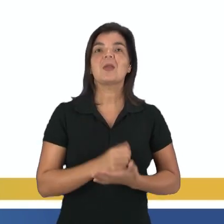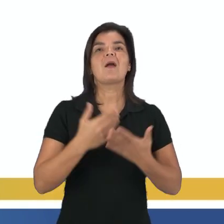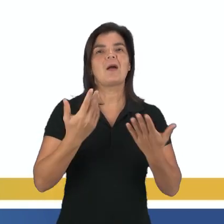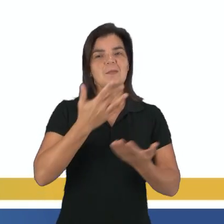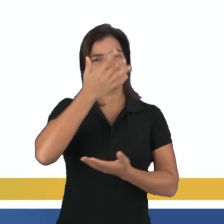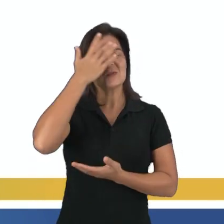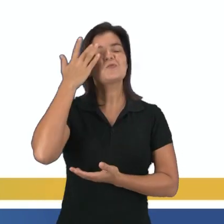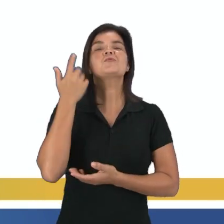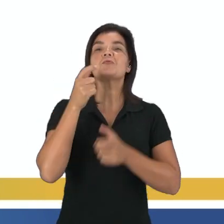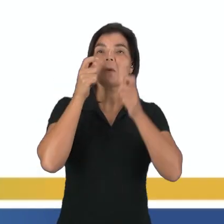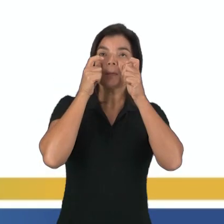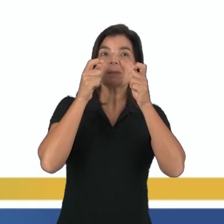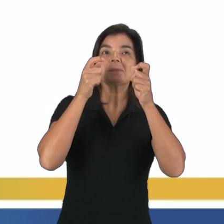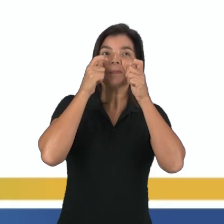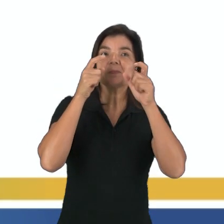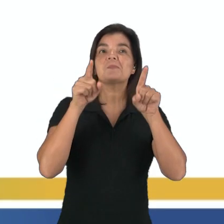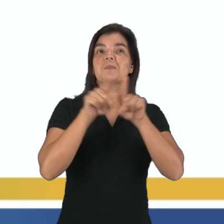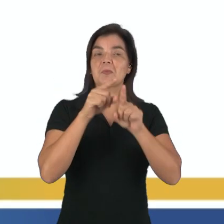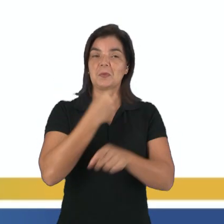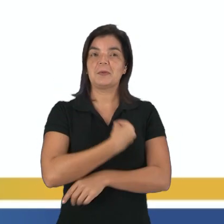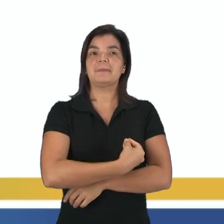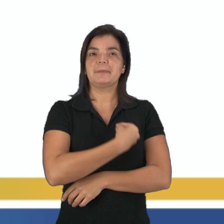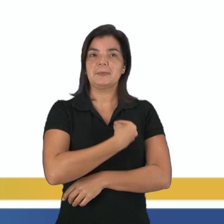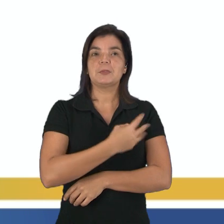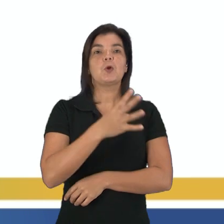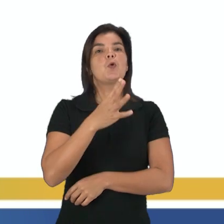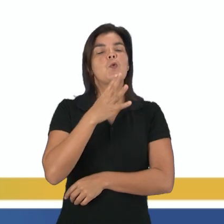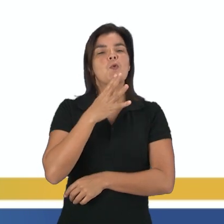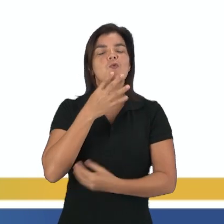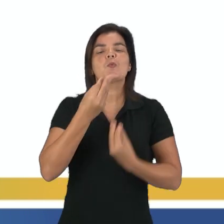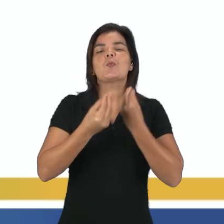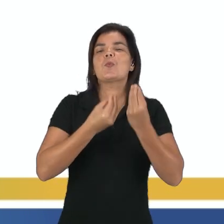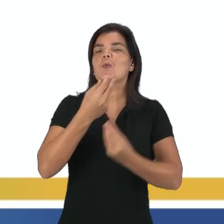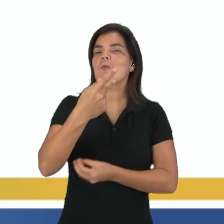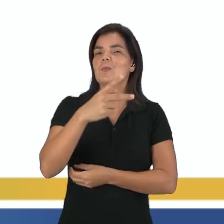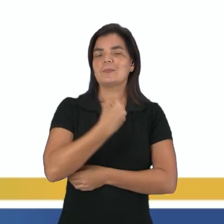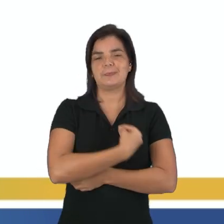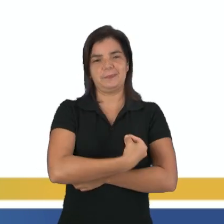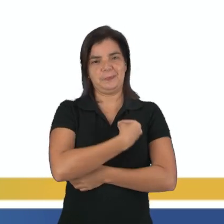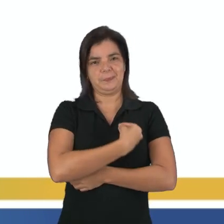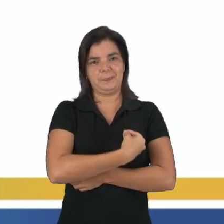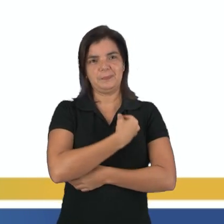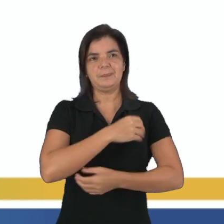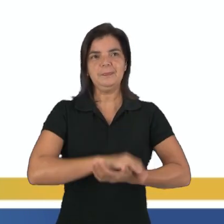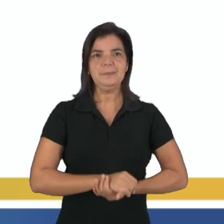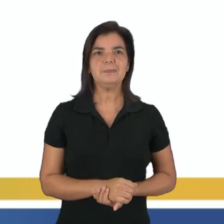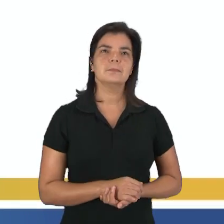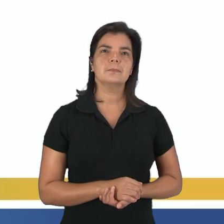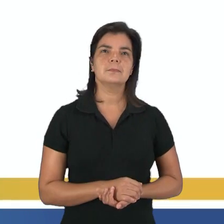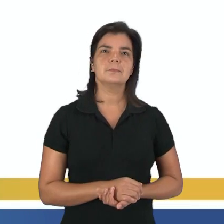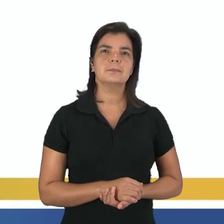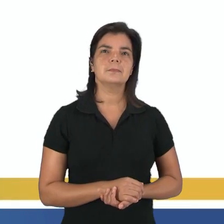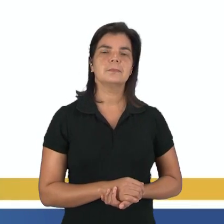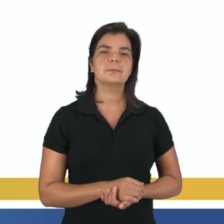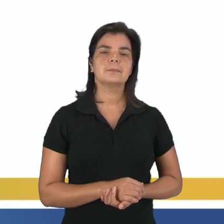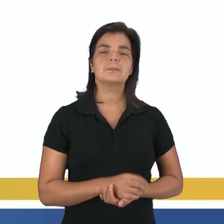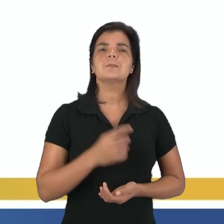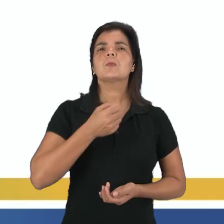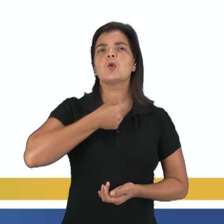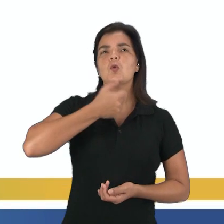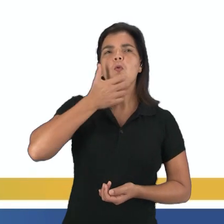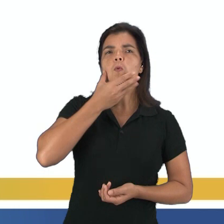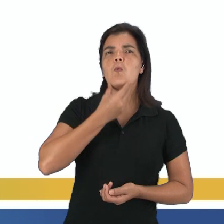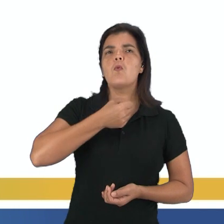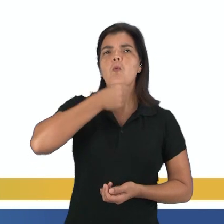ele. Há pessoas interessadas em suas vivências, em conhecer como foi a sua vida.